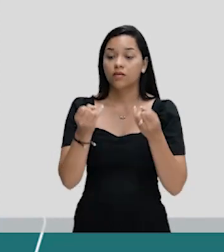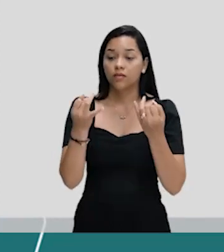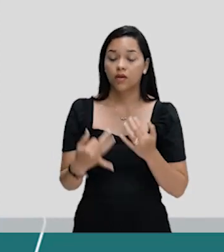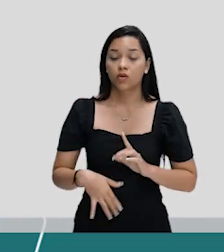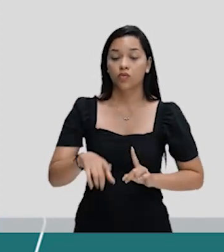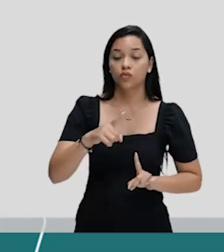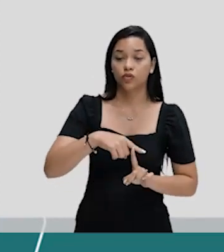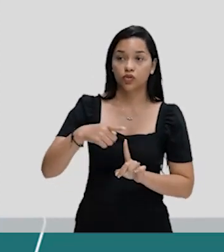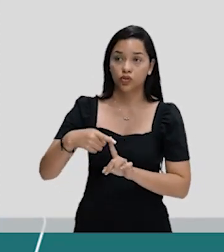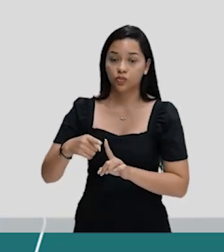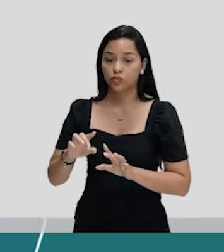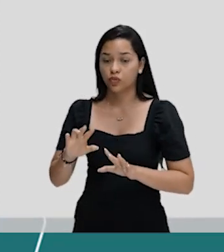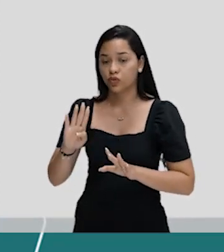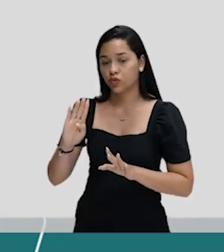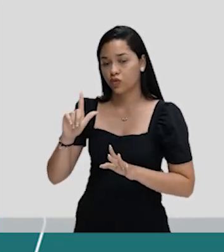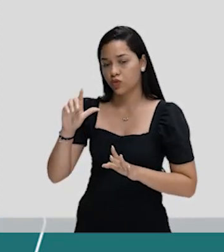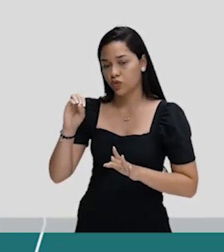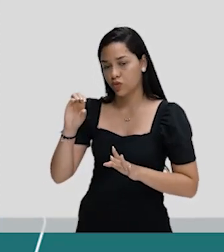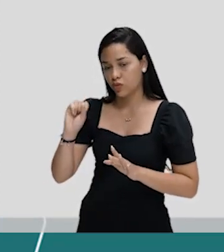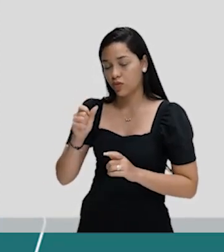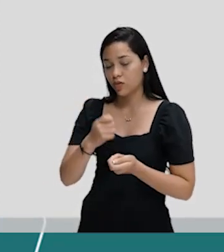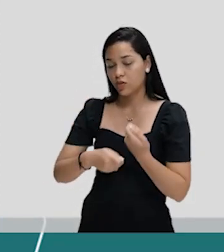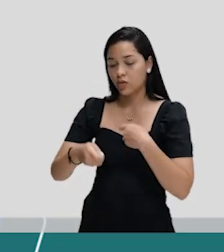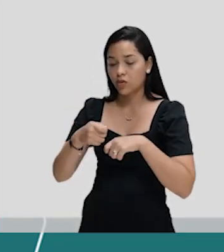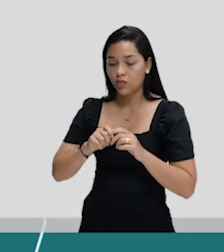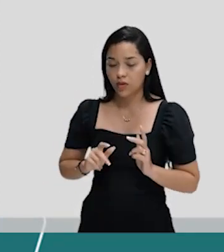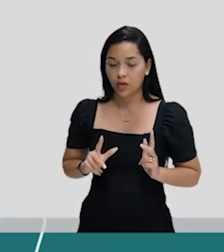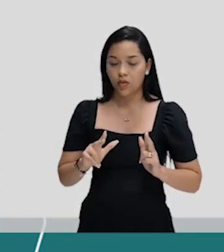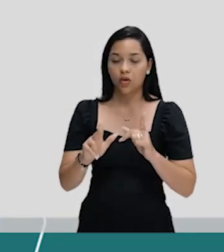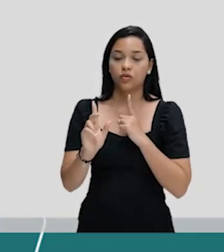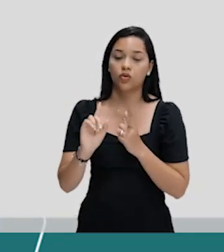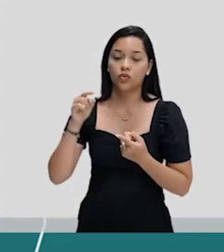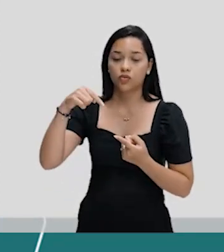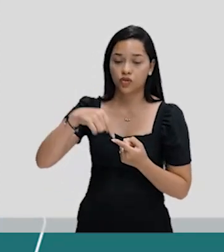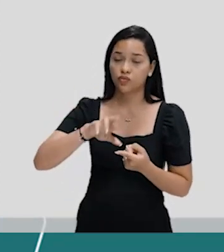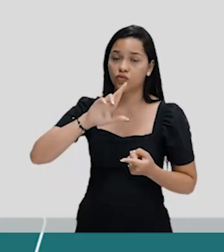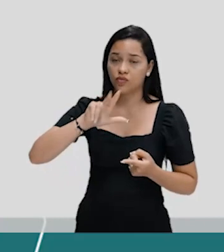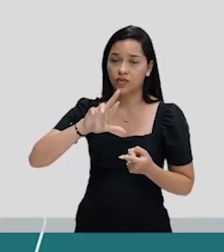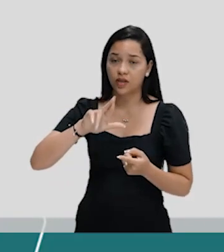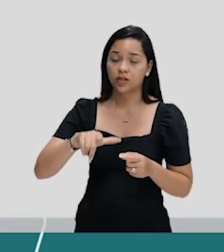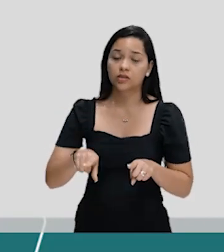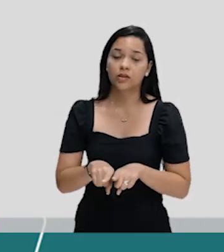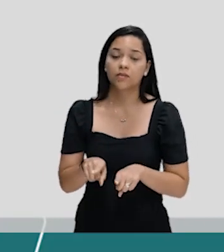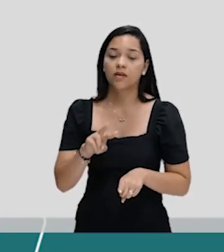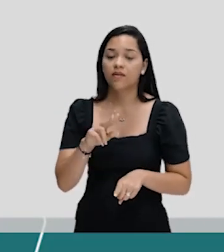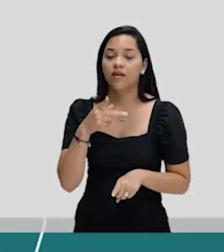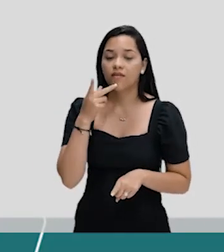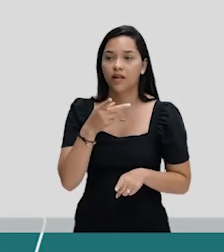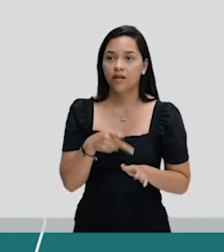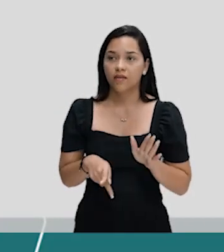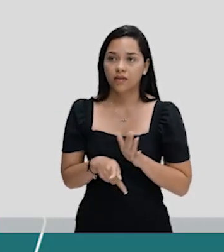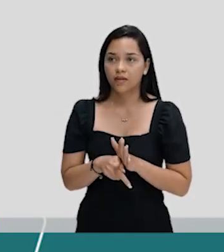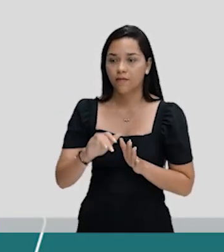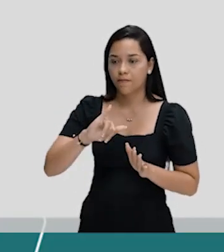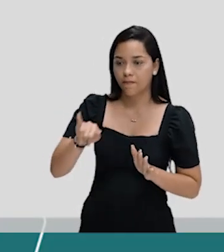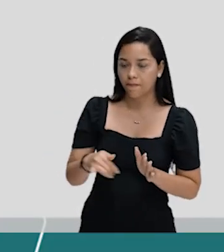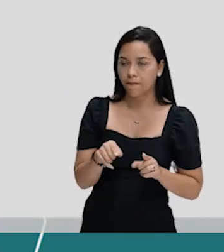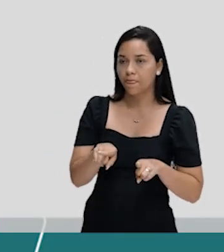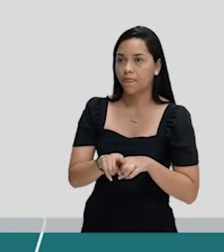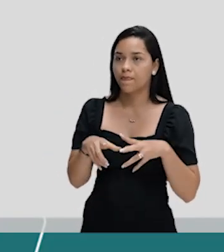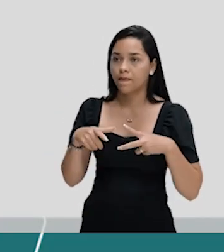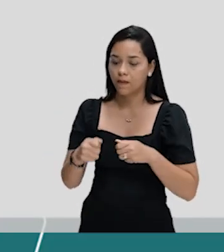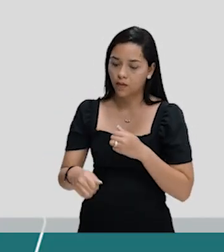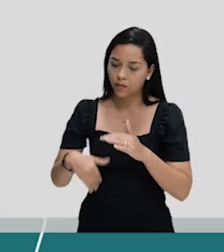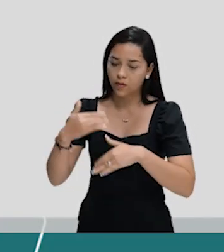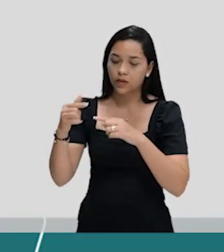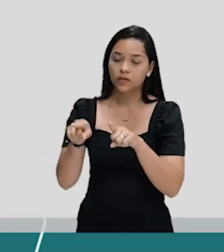tipos de blocos, porque nem todo bloco econômico é igual, eles têm seus objetivos, tá certo? E vamos falar sobre as vantagens e desvantagens, todo o processo,